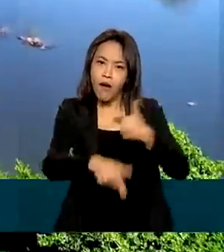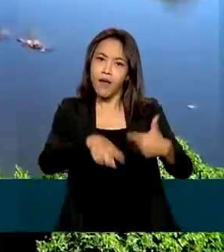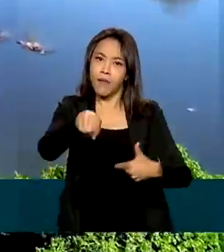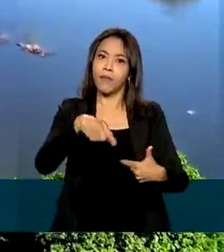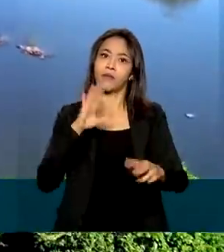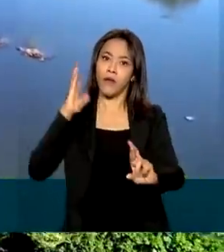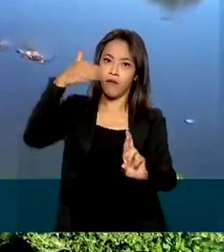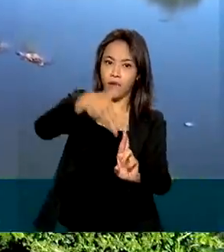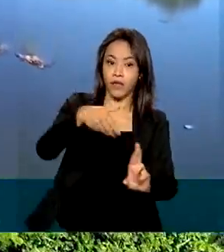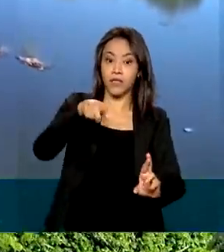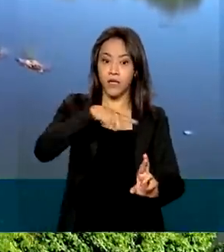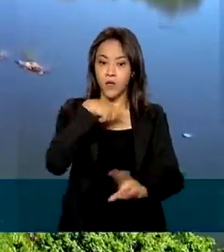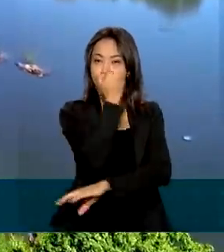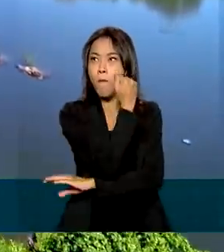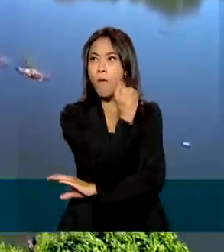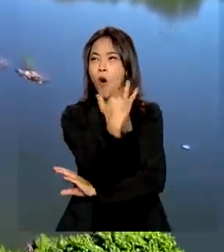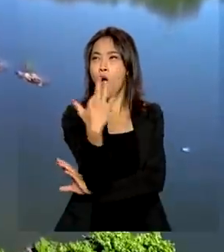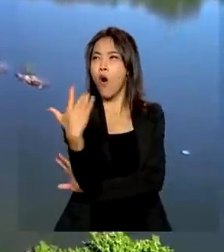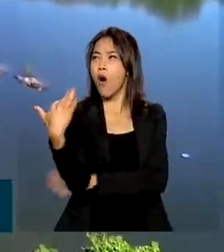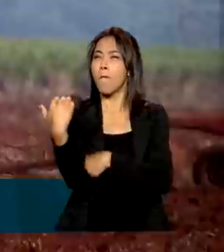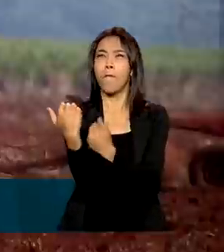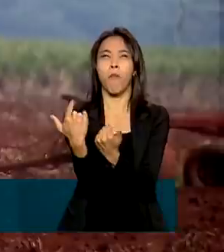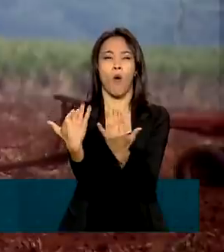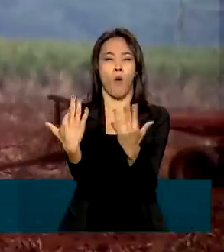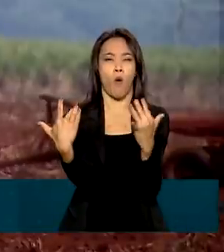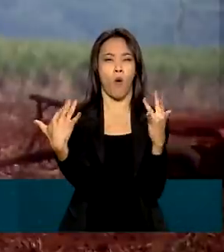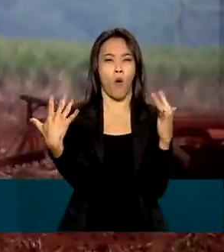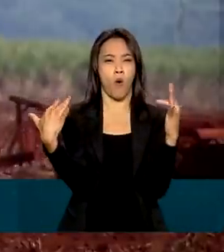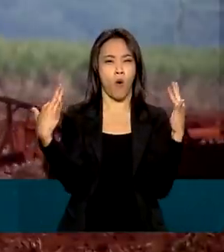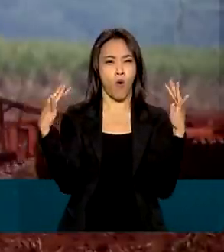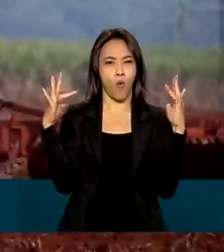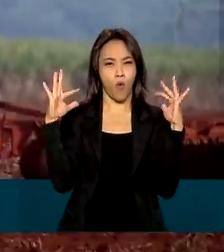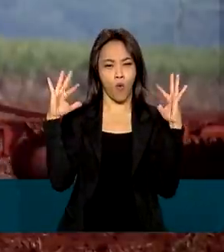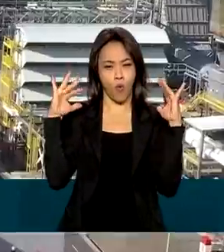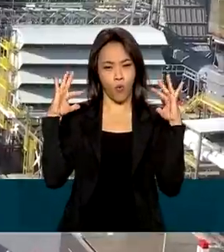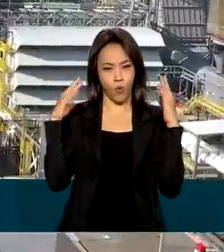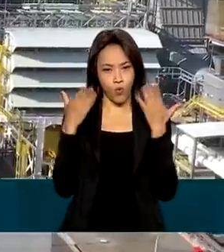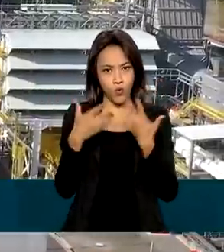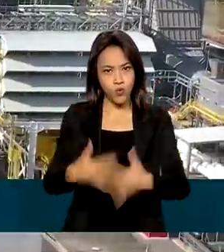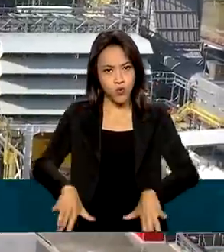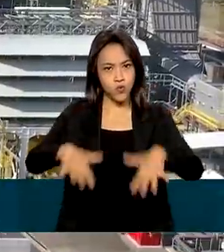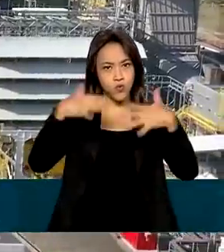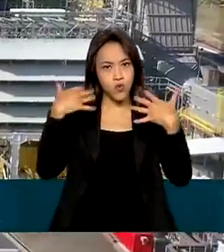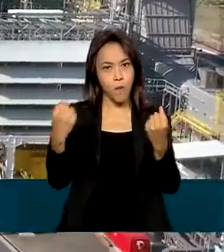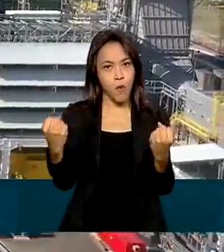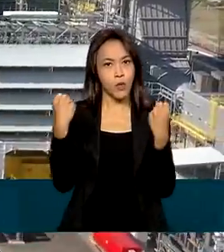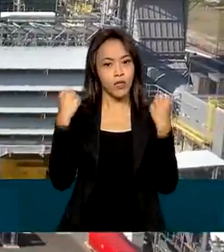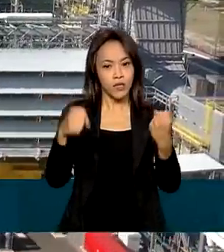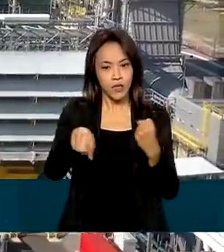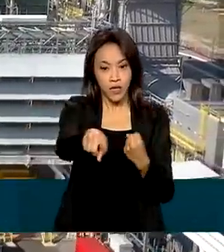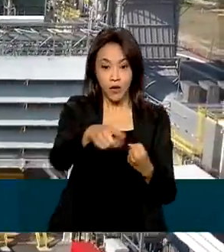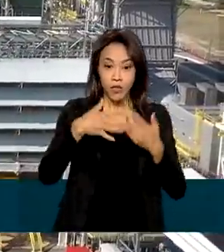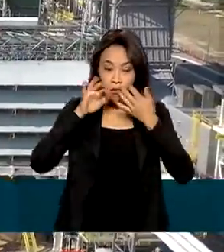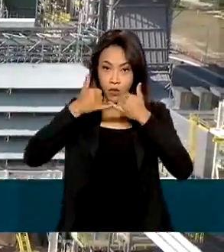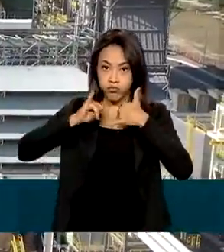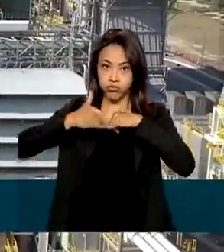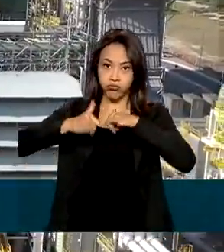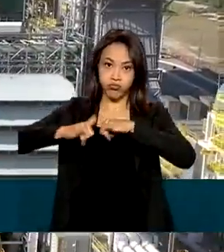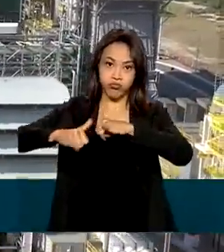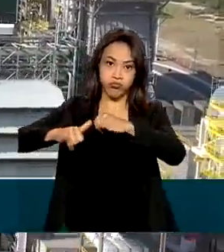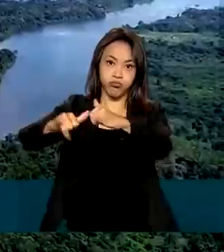contando com uma floresta Nativa gigante o potencial do agronegócio e uma matriz energética majoritariamente